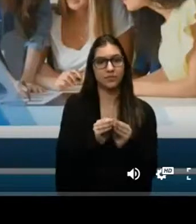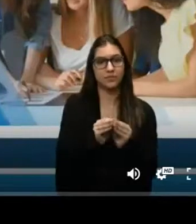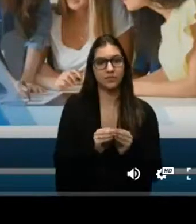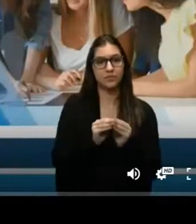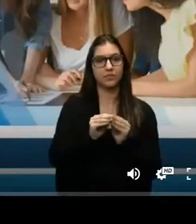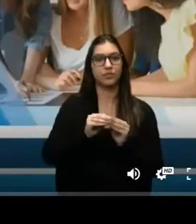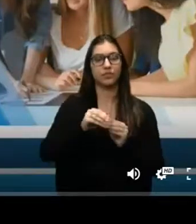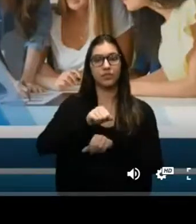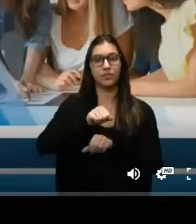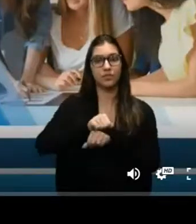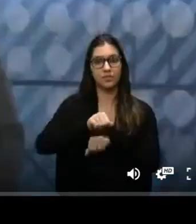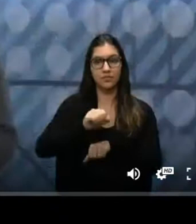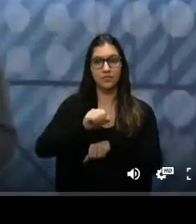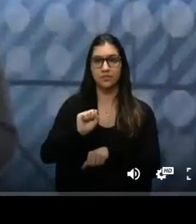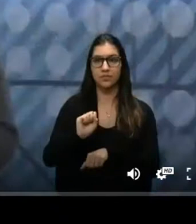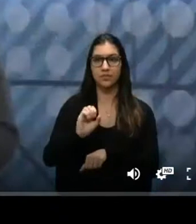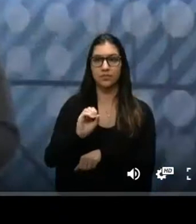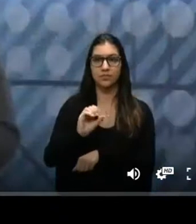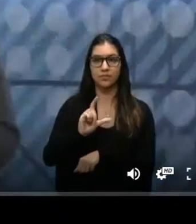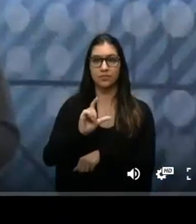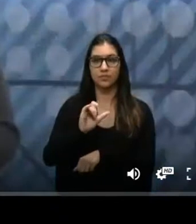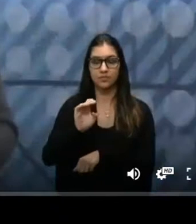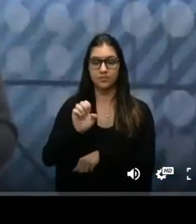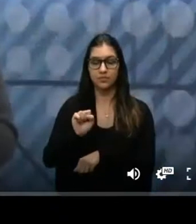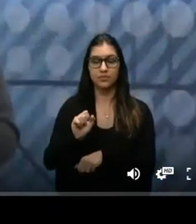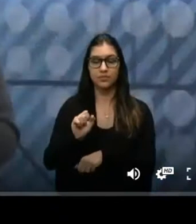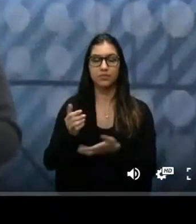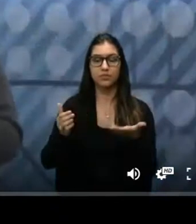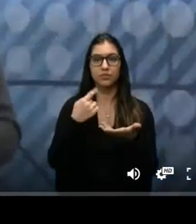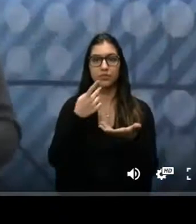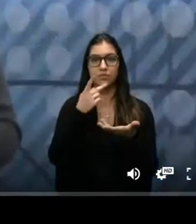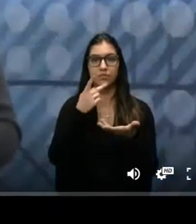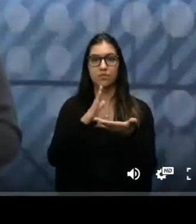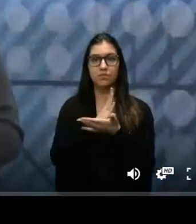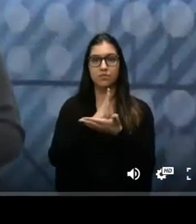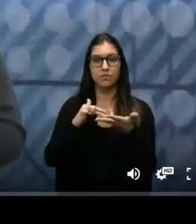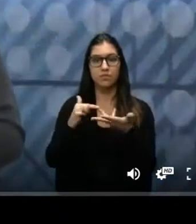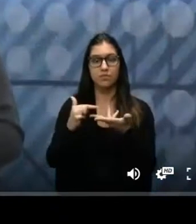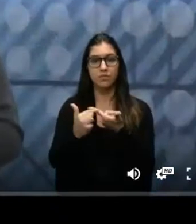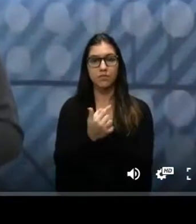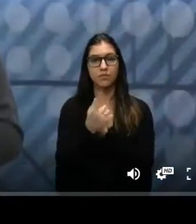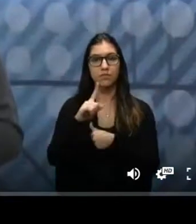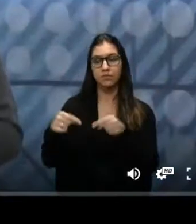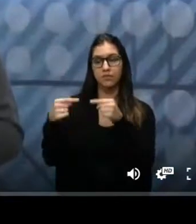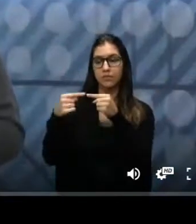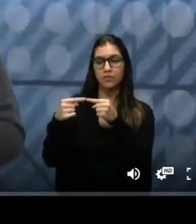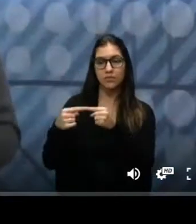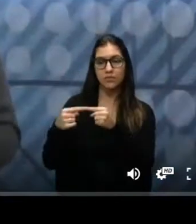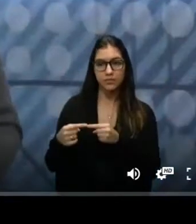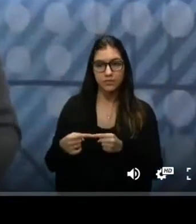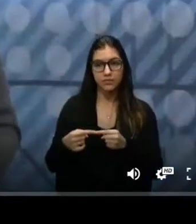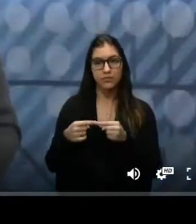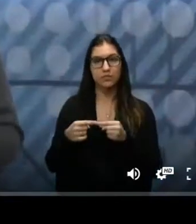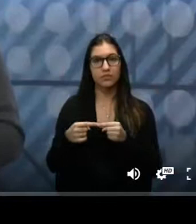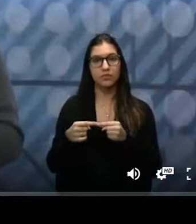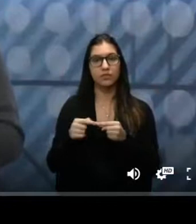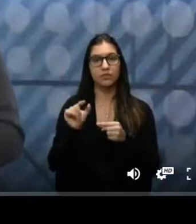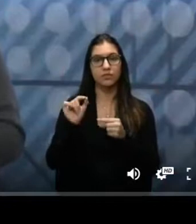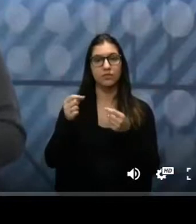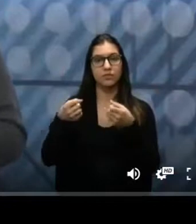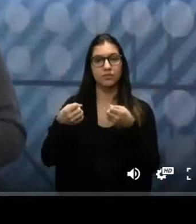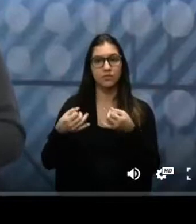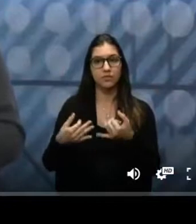Nesse ponto, nós vamos trabalhar um pouco sobre alguns compostos, algumas propriedades da matéria que estão relacionadas com a determinação do